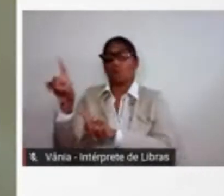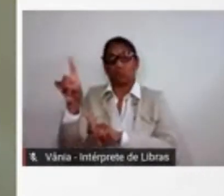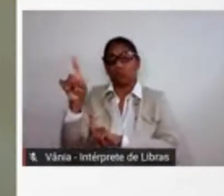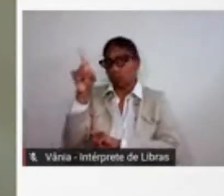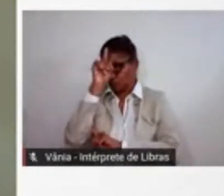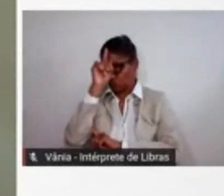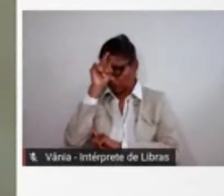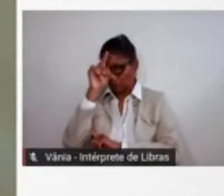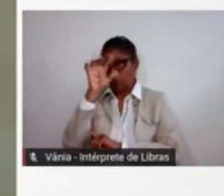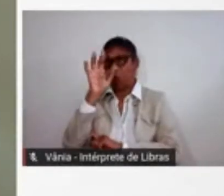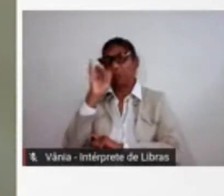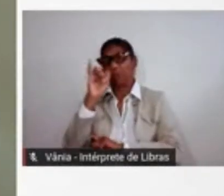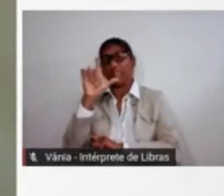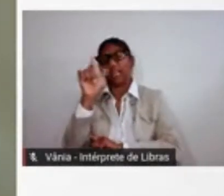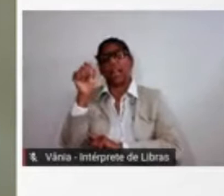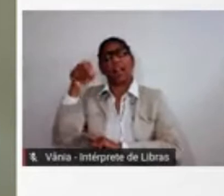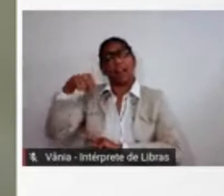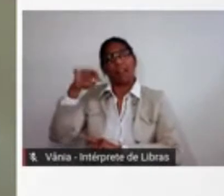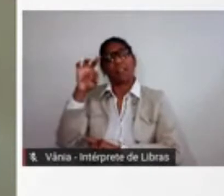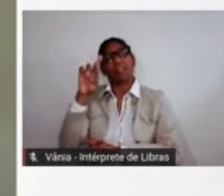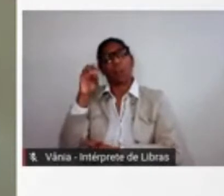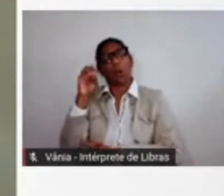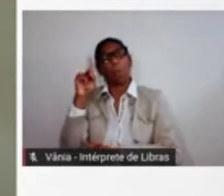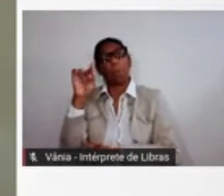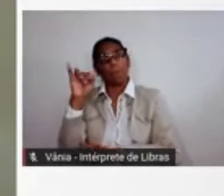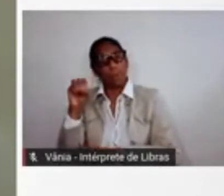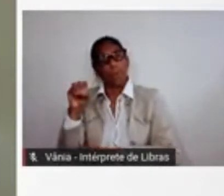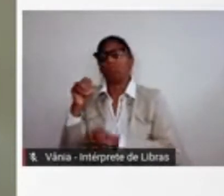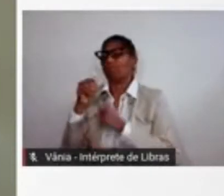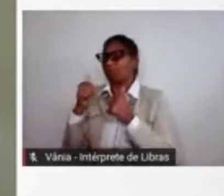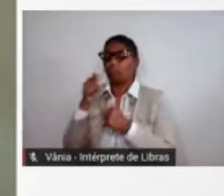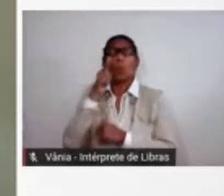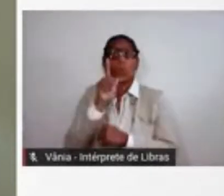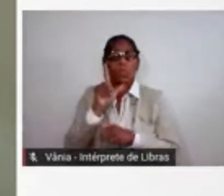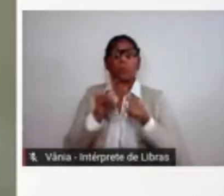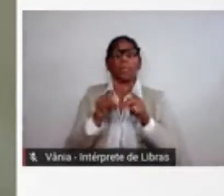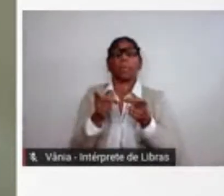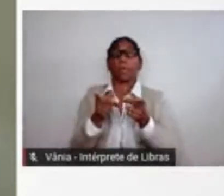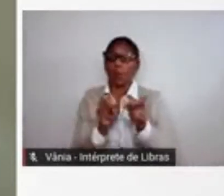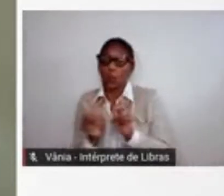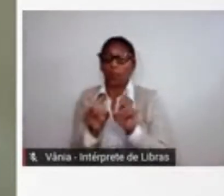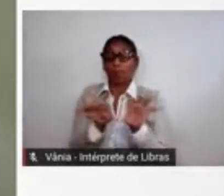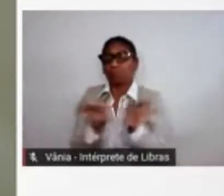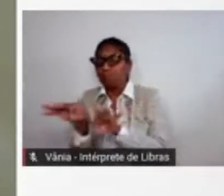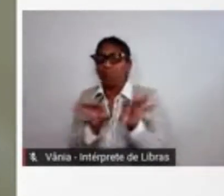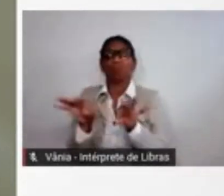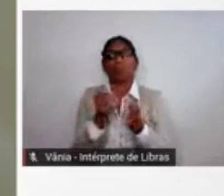semanas. Mas a ação de todos, de forma coordenada, tem garantido assistência para todos os gaúchos que precisam de